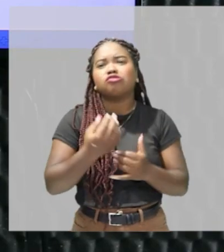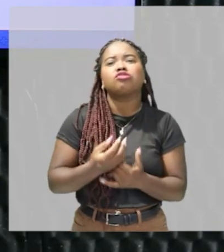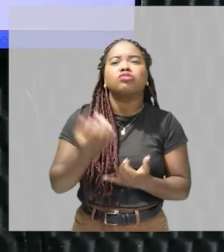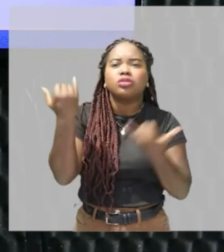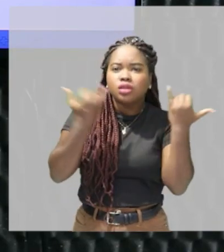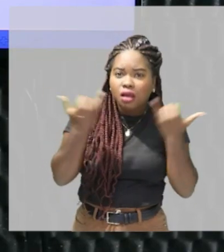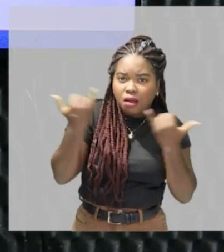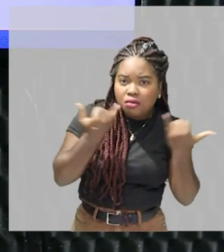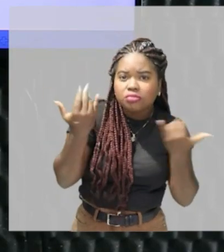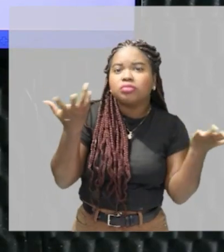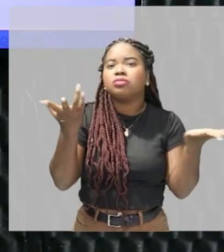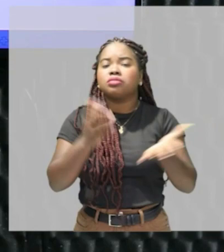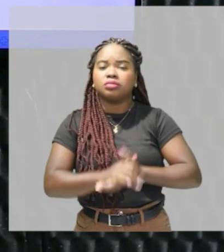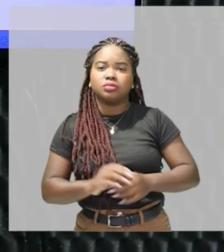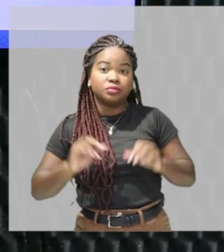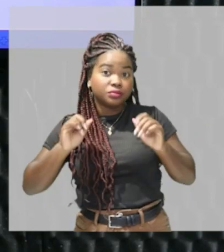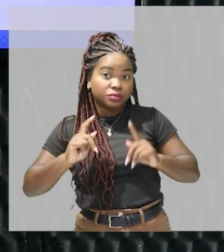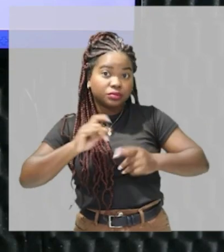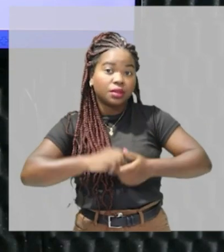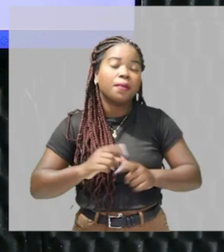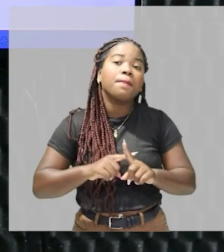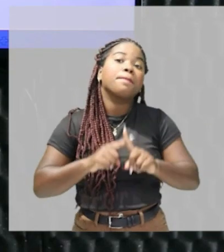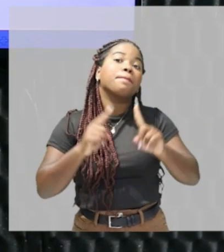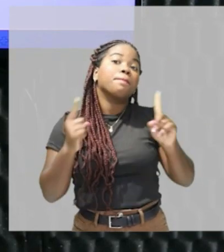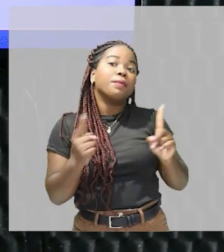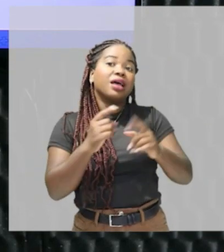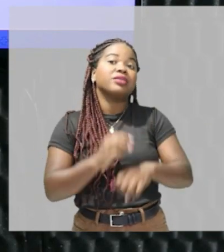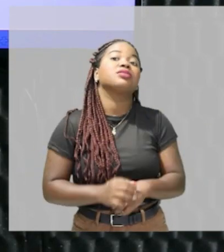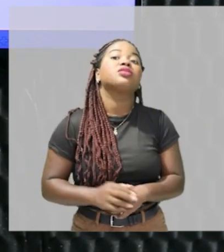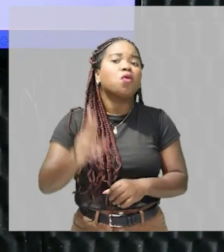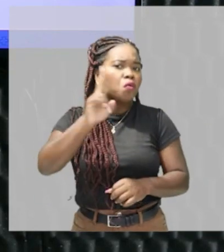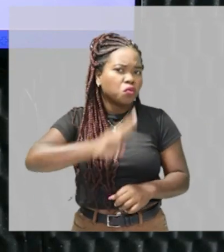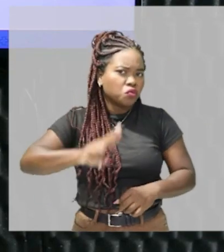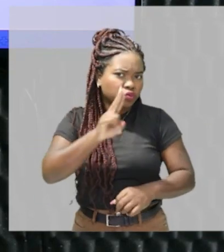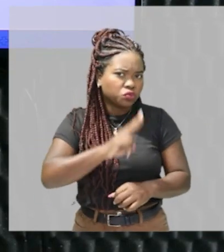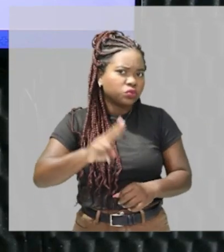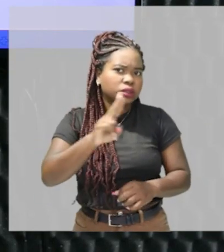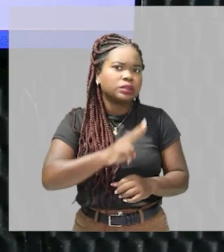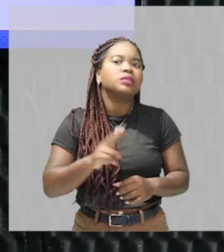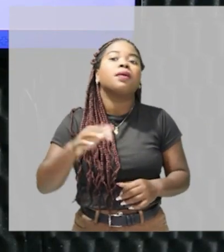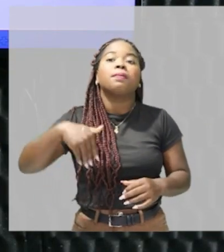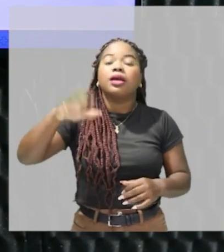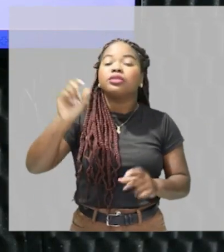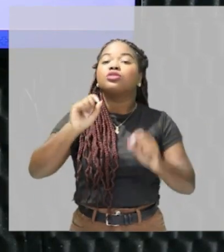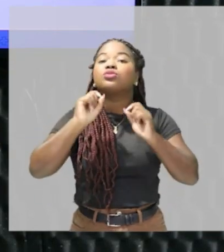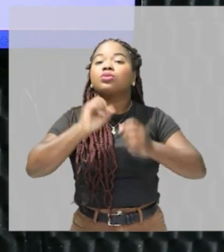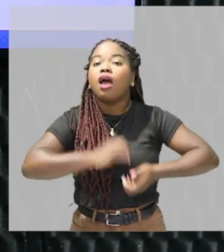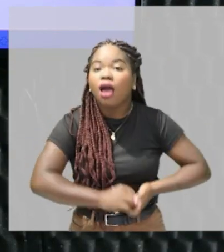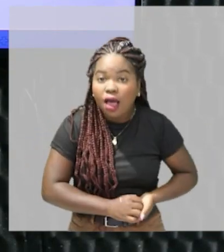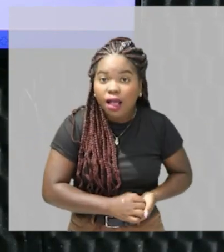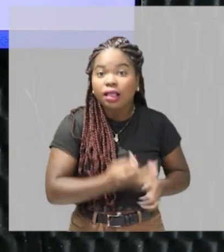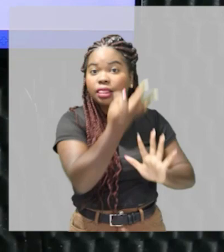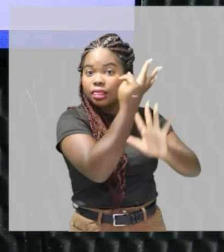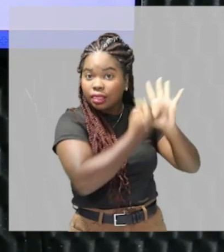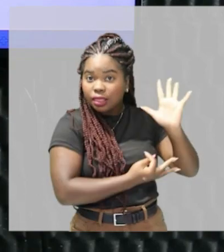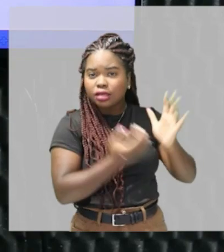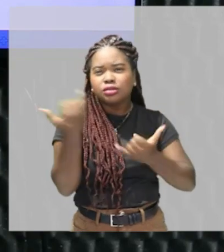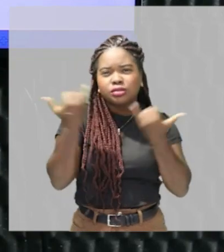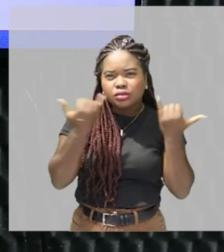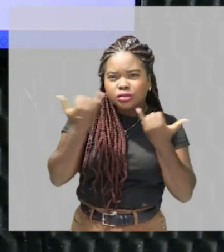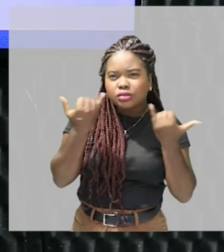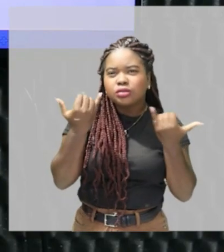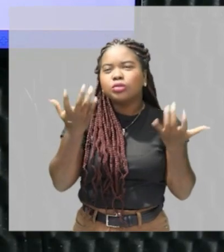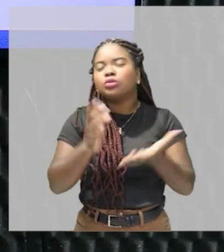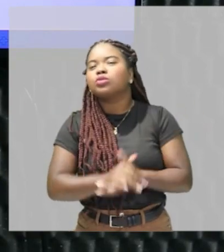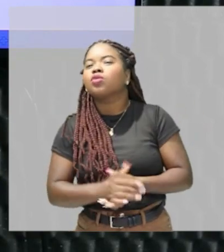gênero notícia, relato de um fato. Mas a UEMA usa textos informativos. Textos, por exemplo, mais